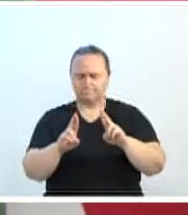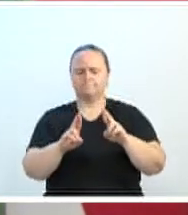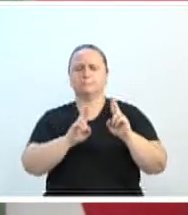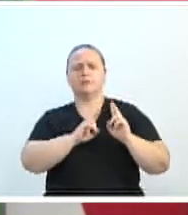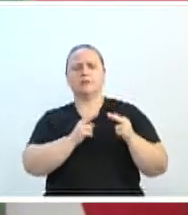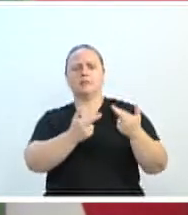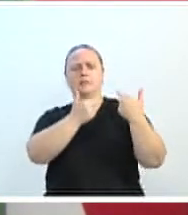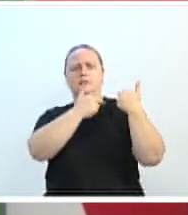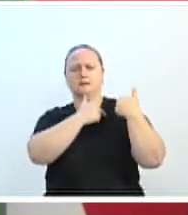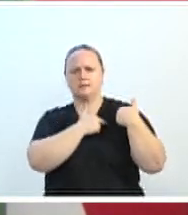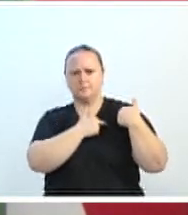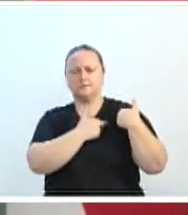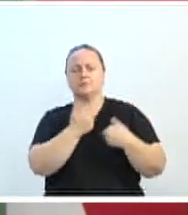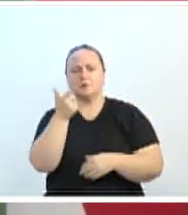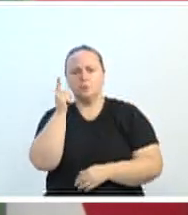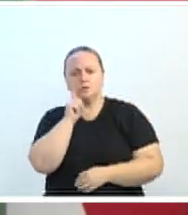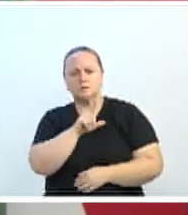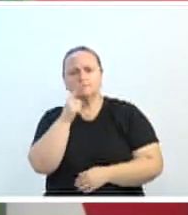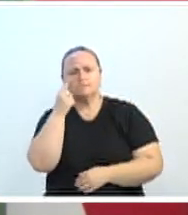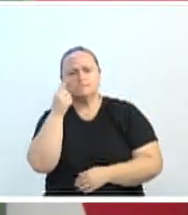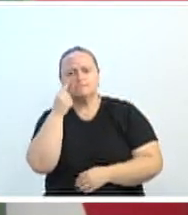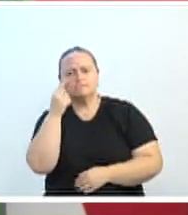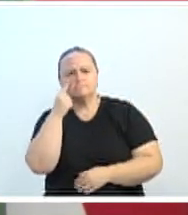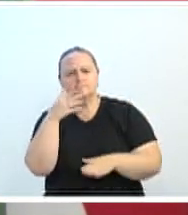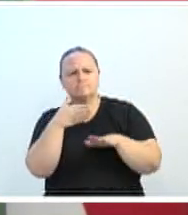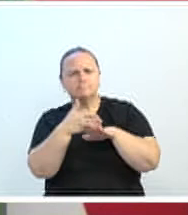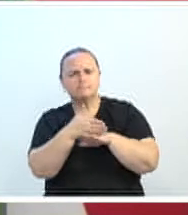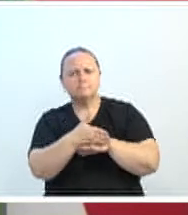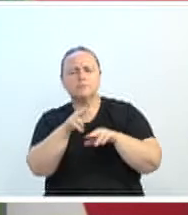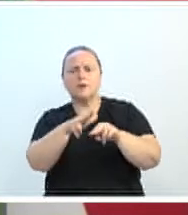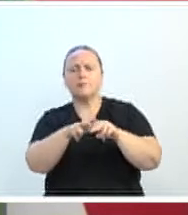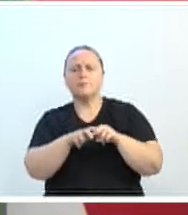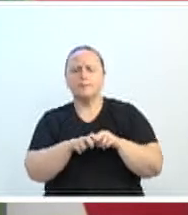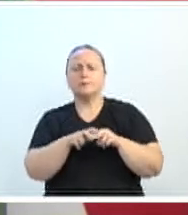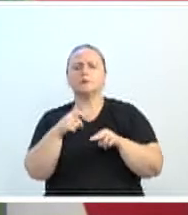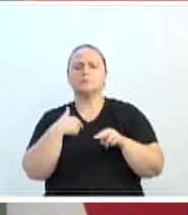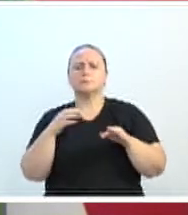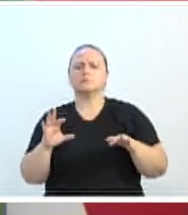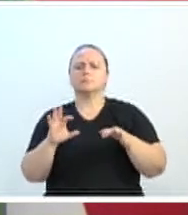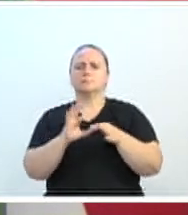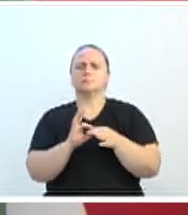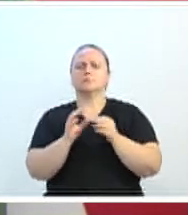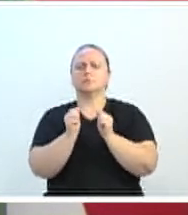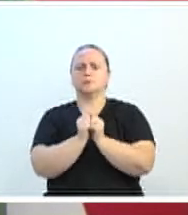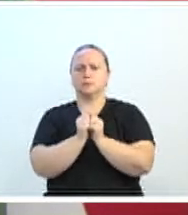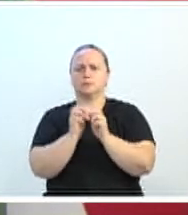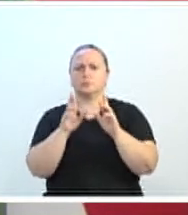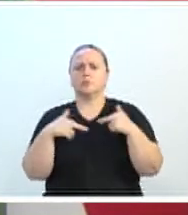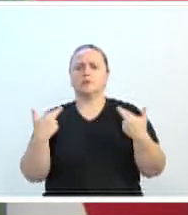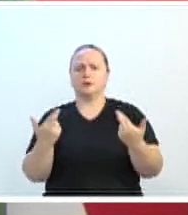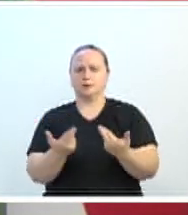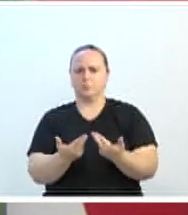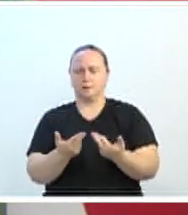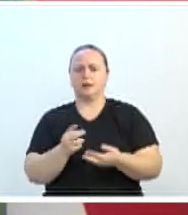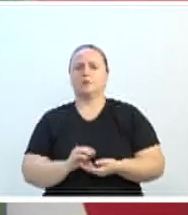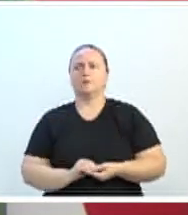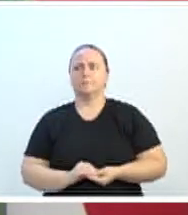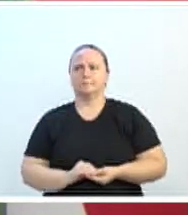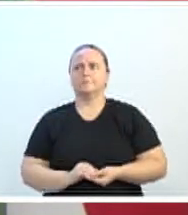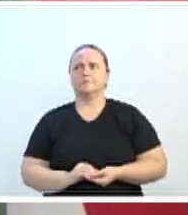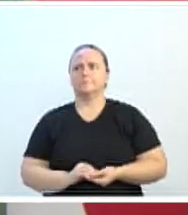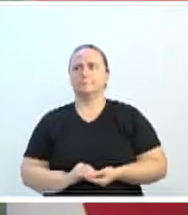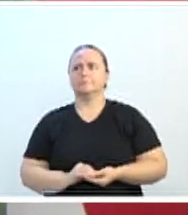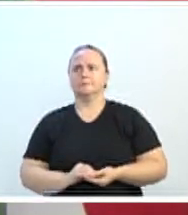o acesso a essas instâncias, é que eu fiz questão de participar dessas reuniões. E acho